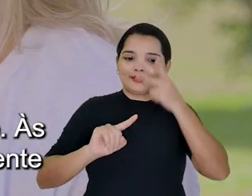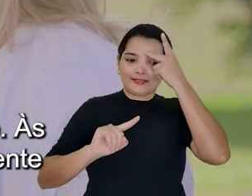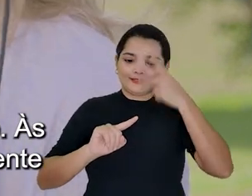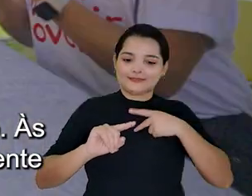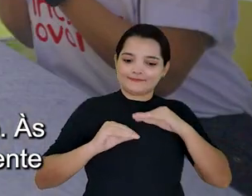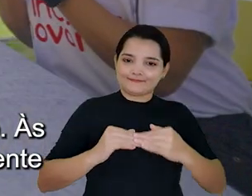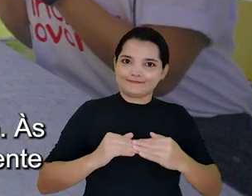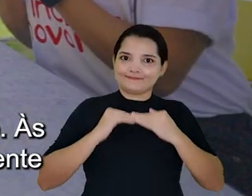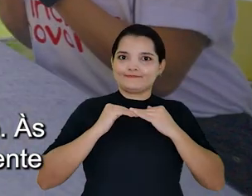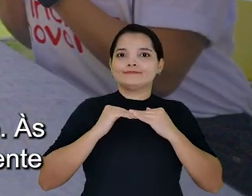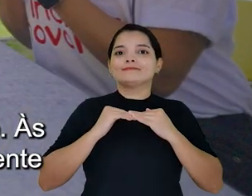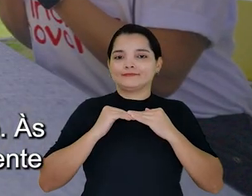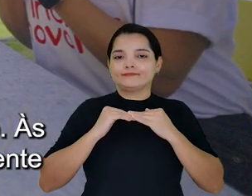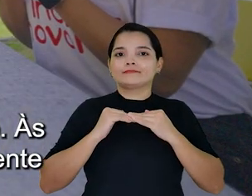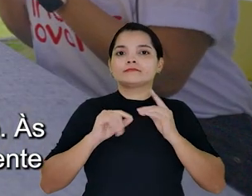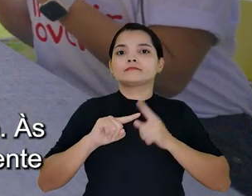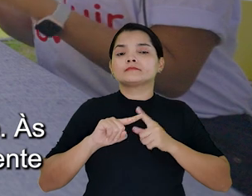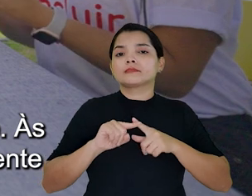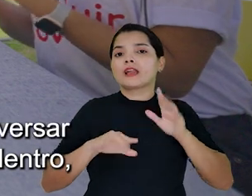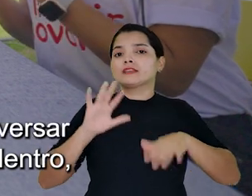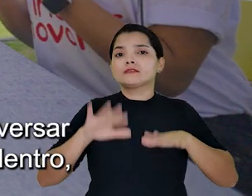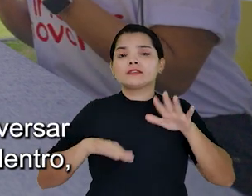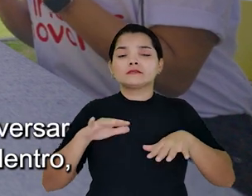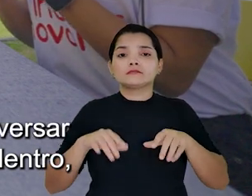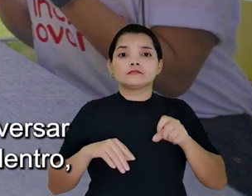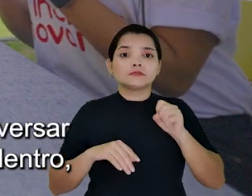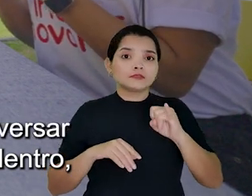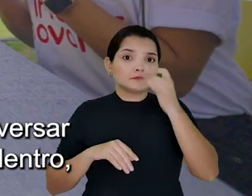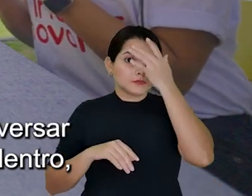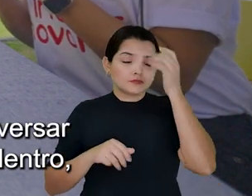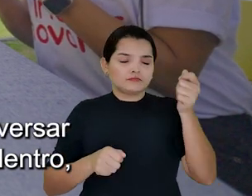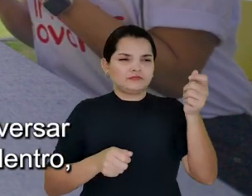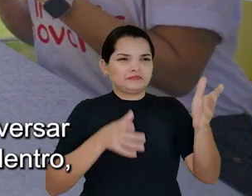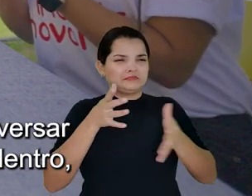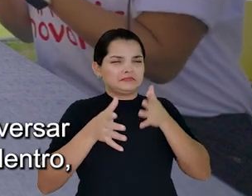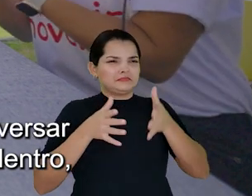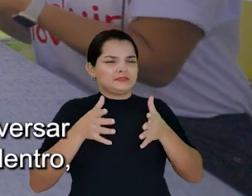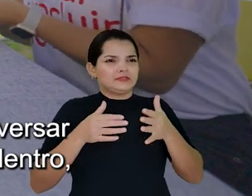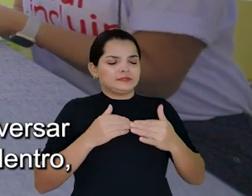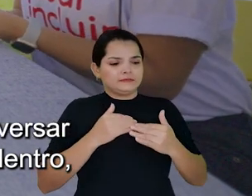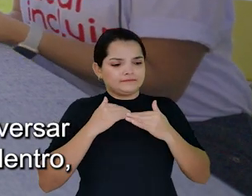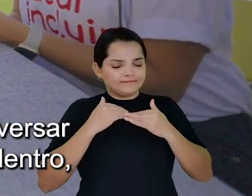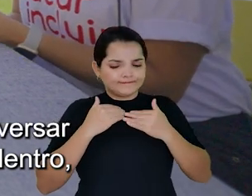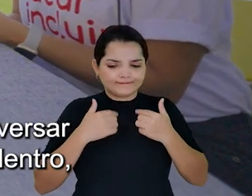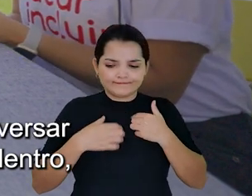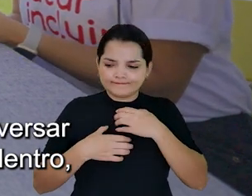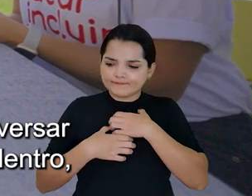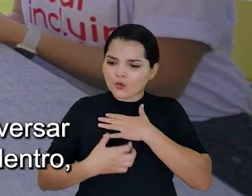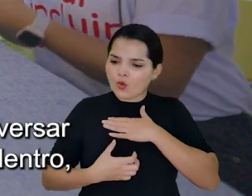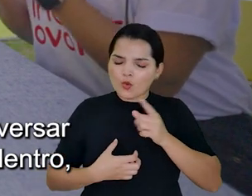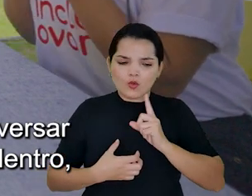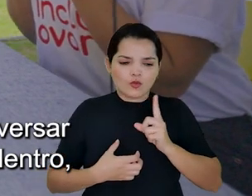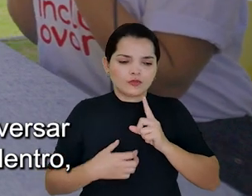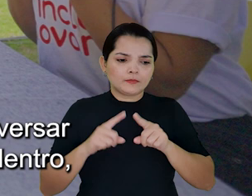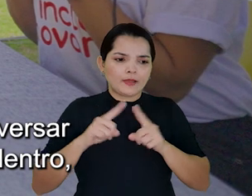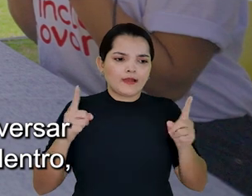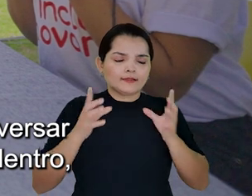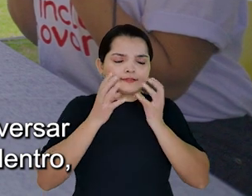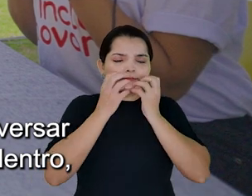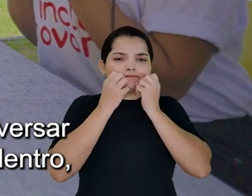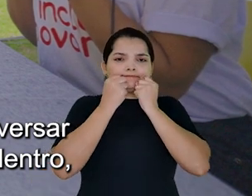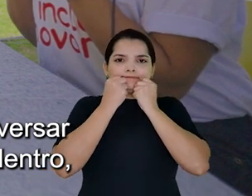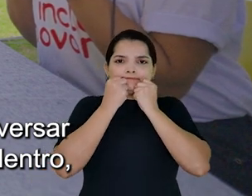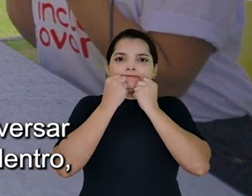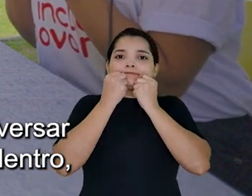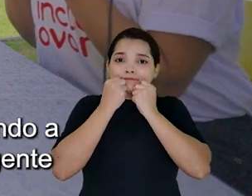outro Às vezes a gente se agride também quando a gente escuta algo que não gosta e não consegue conversar sobre isso Isso é uma agressão